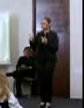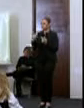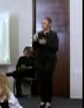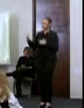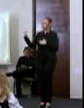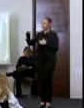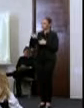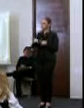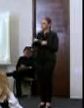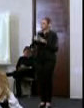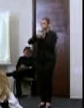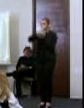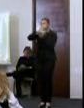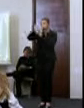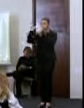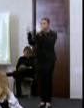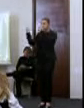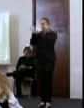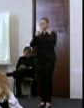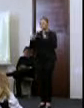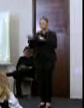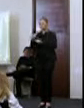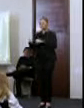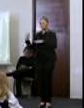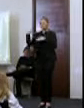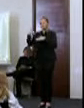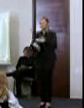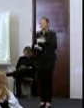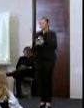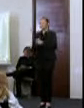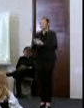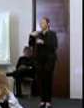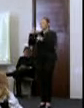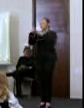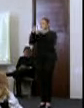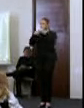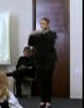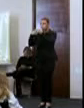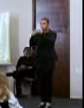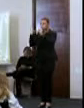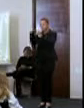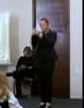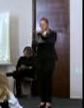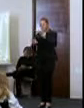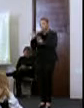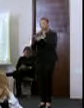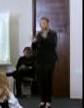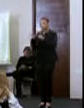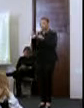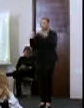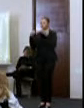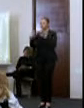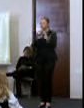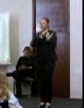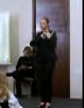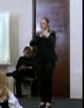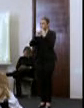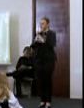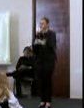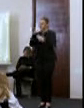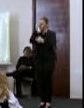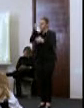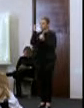vieram dos mais diferentes lugares do país, né, a sociedade civil organizada, nos movimentos que representam